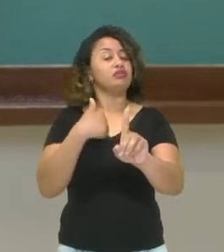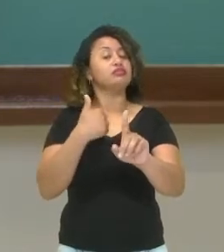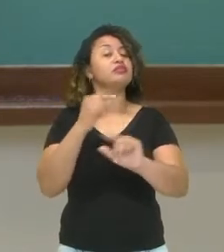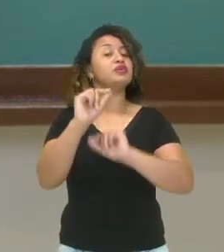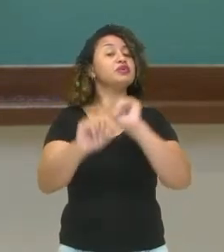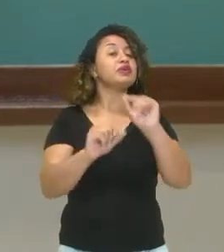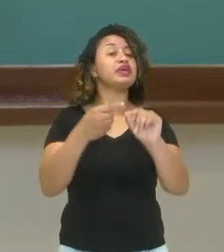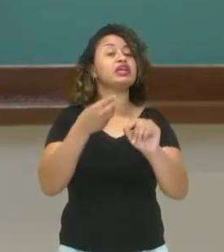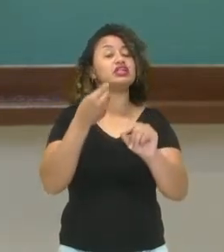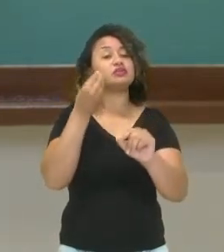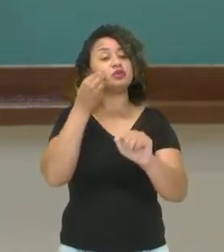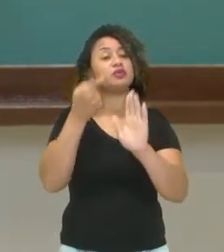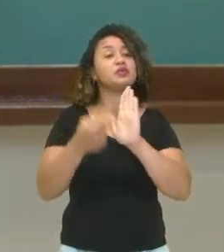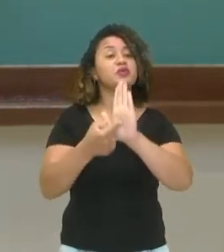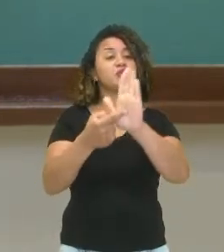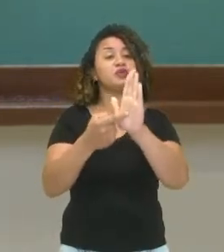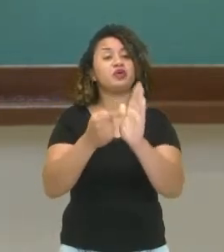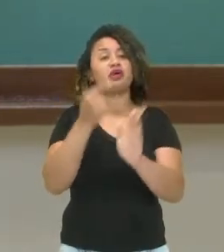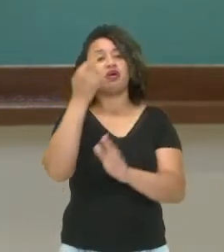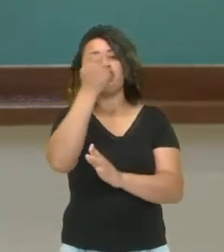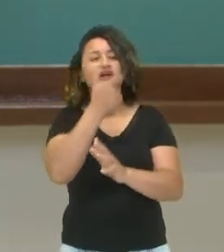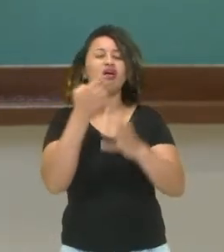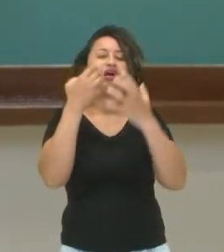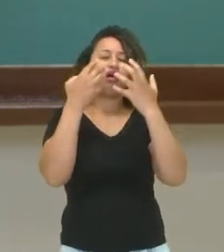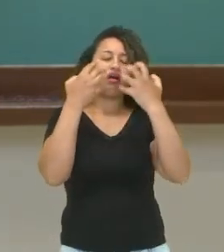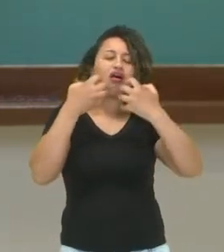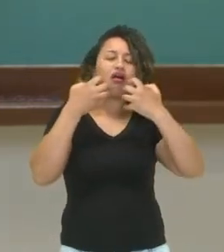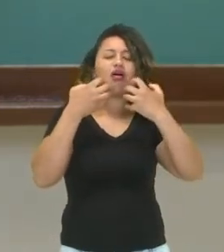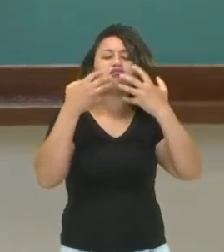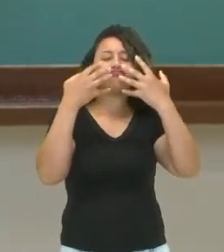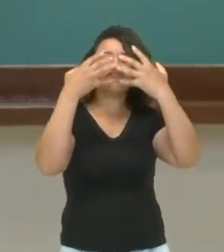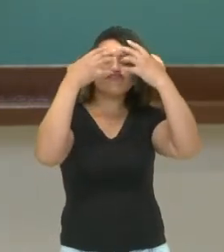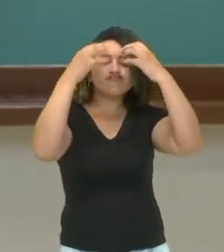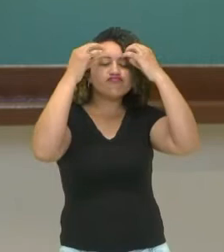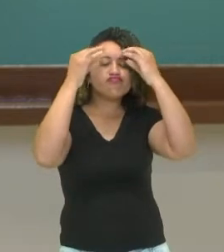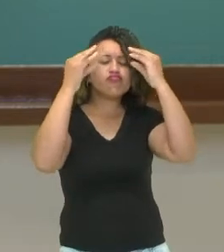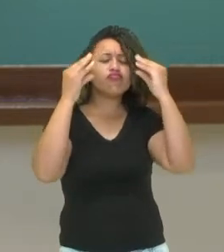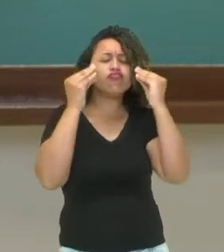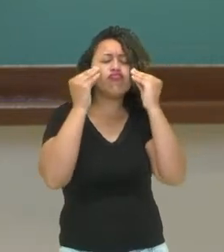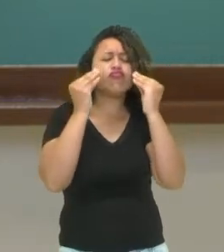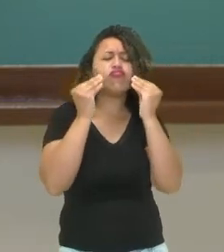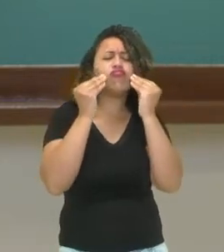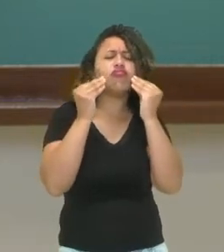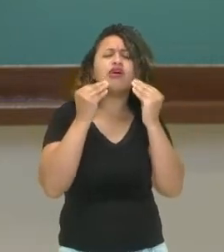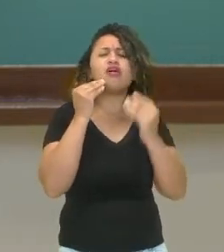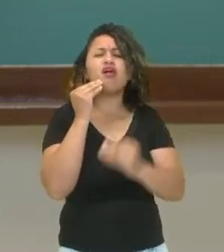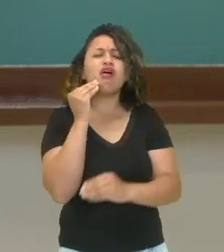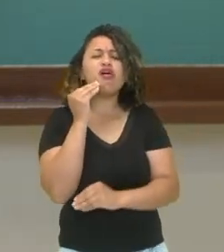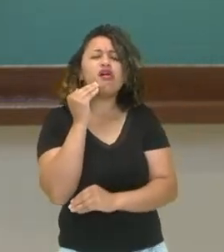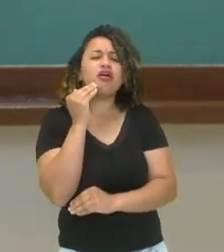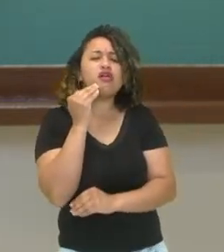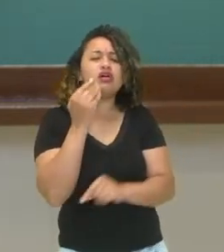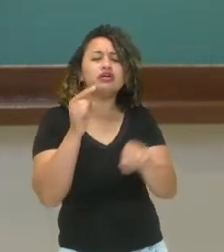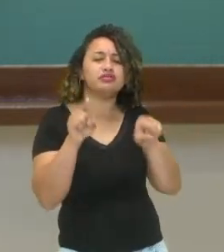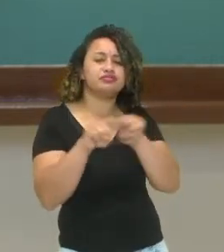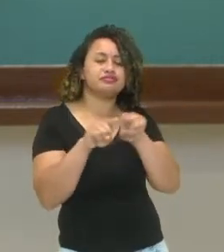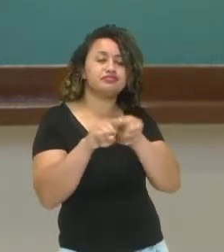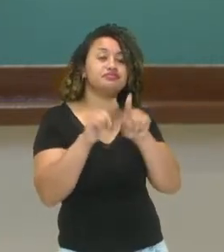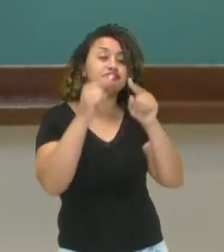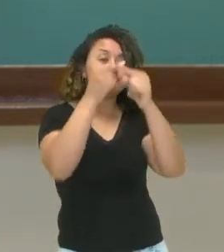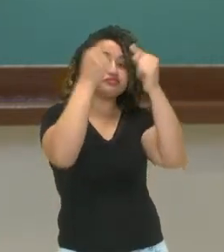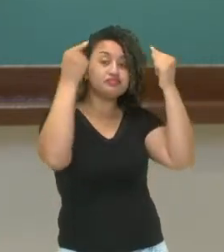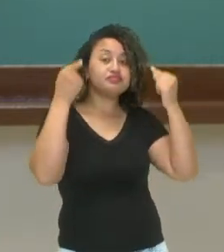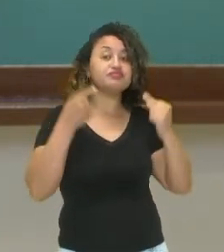Ele tentou mostrar o rosto calejado, com as suas rugas, com as suas imperfeições. Então, é um rosto